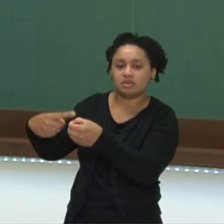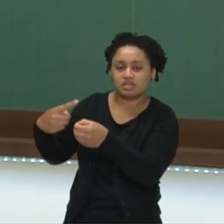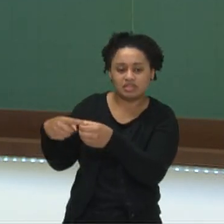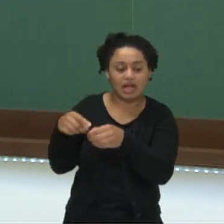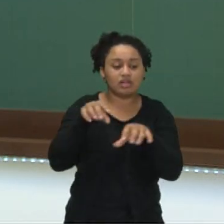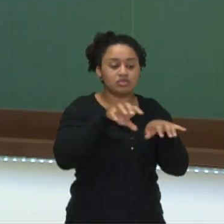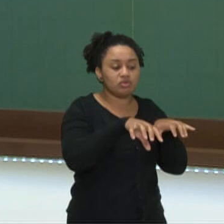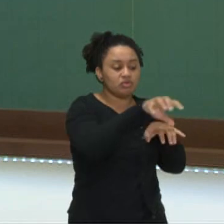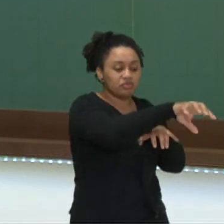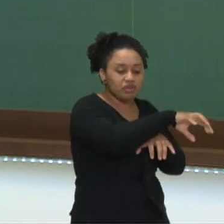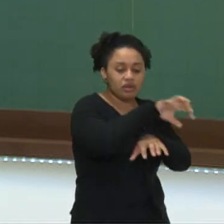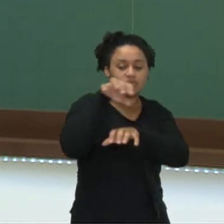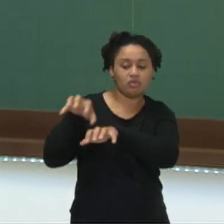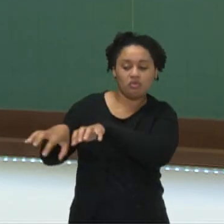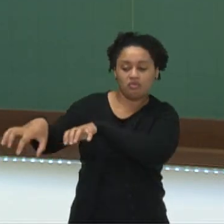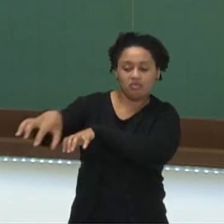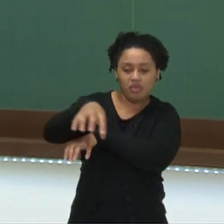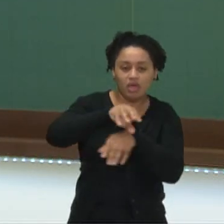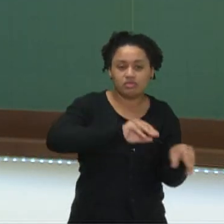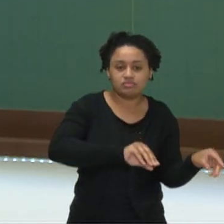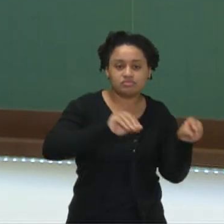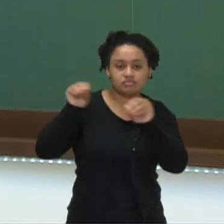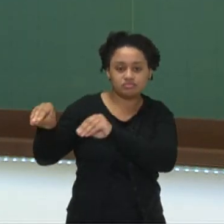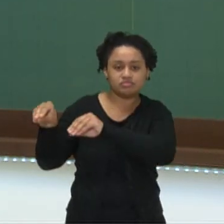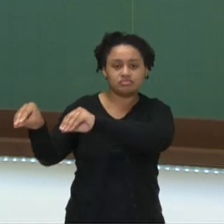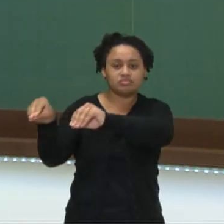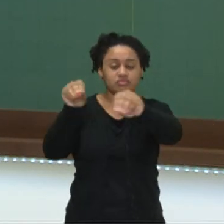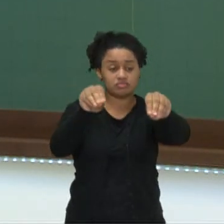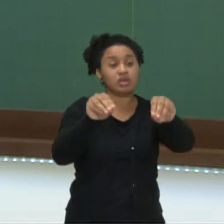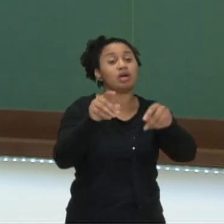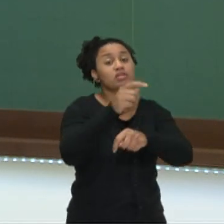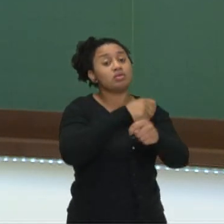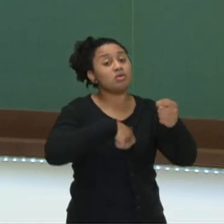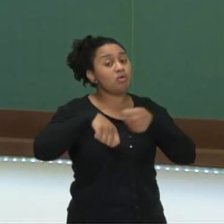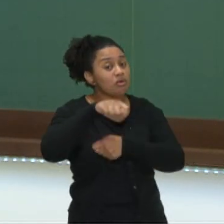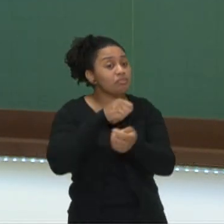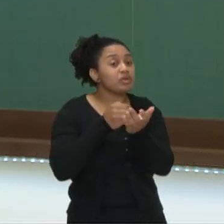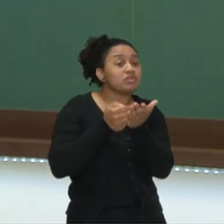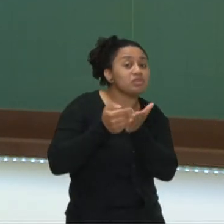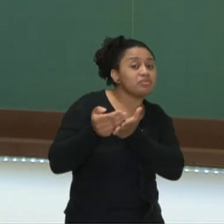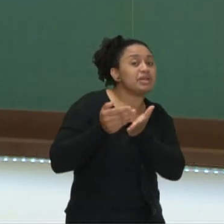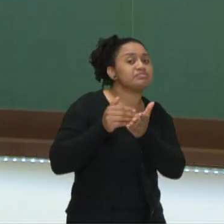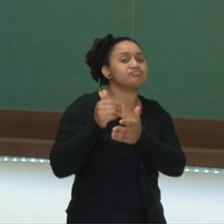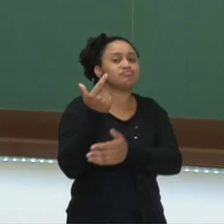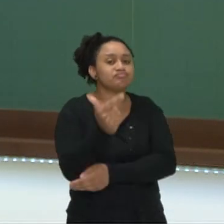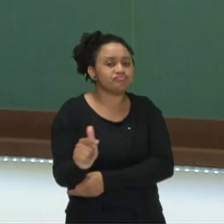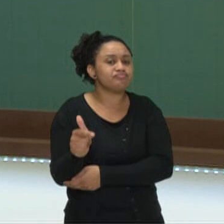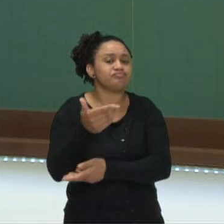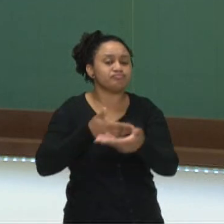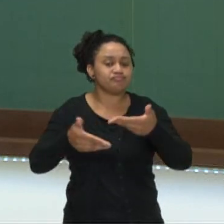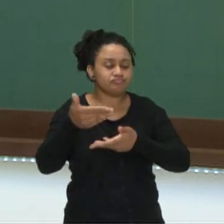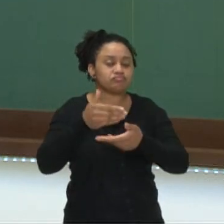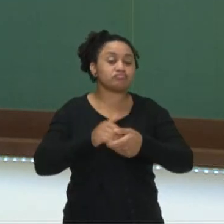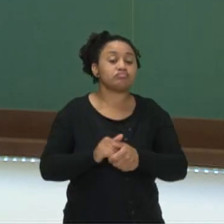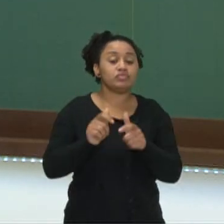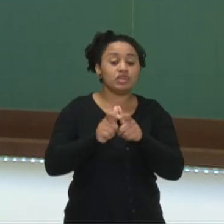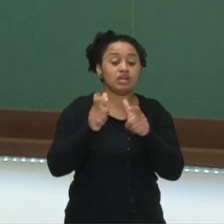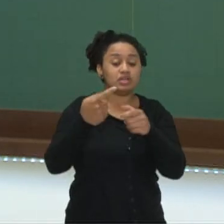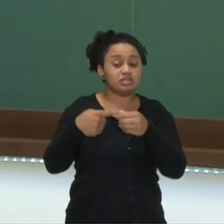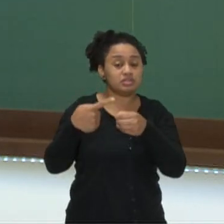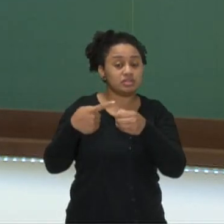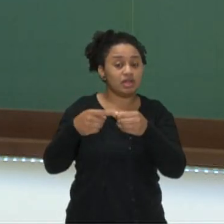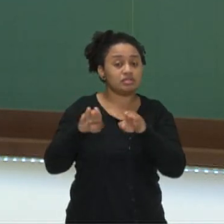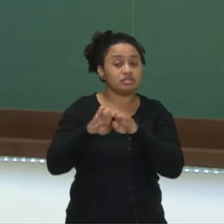outro, comercializando. O comércio ele vai começar novamente, né? E as cidades também. E esse crescimento populacional,